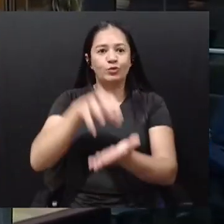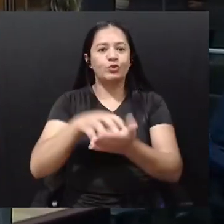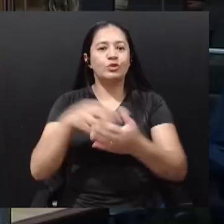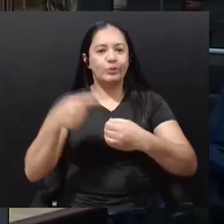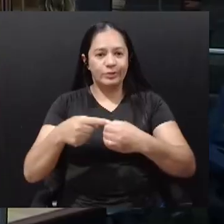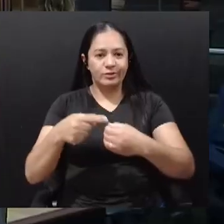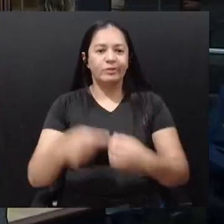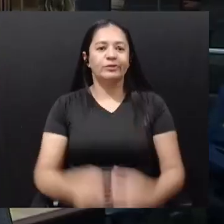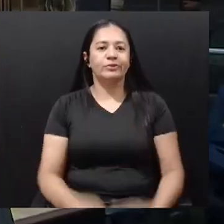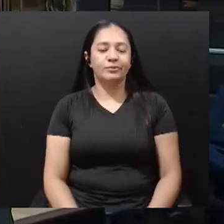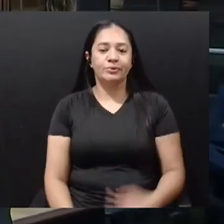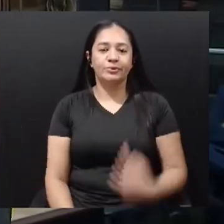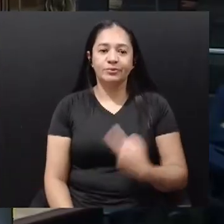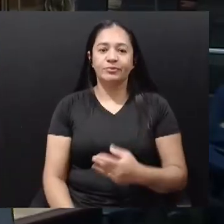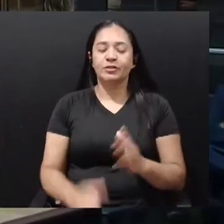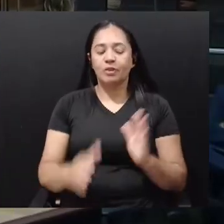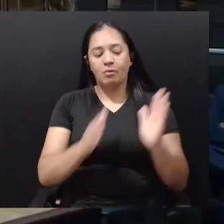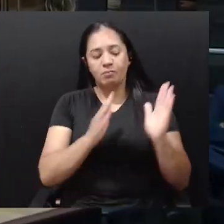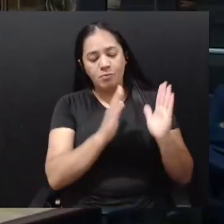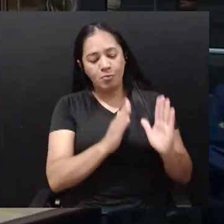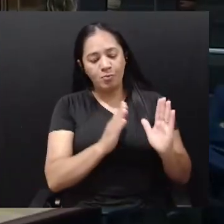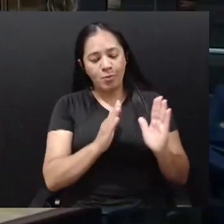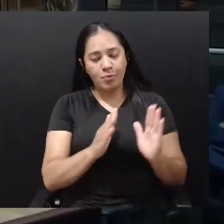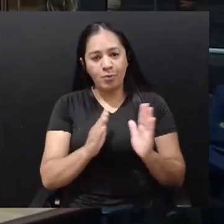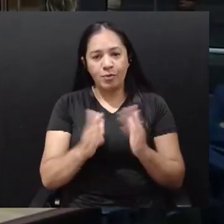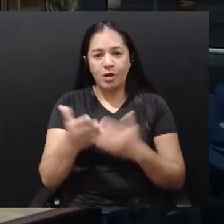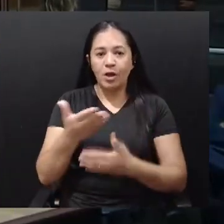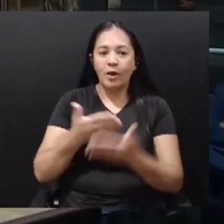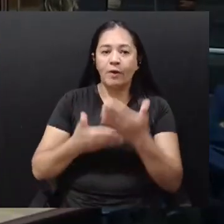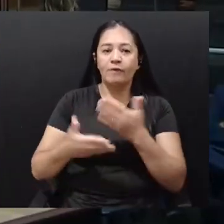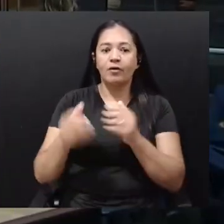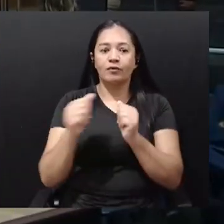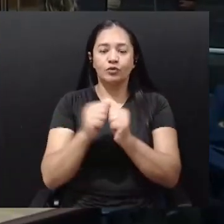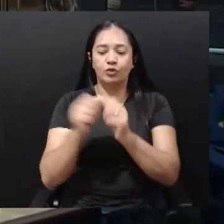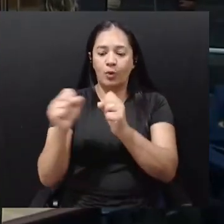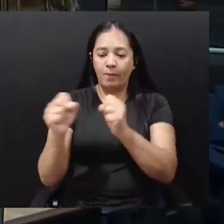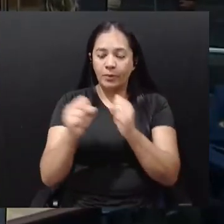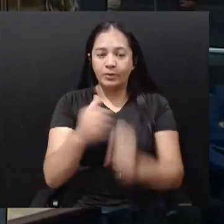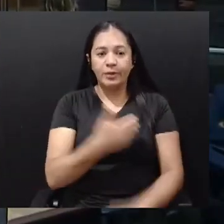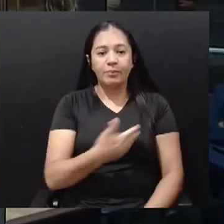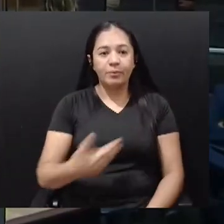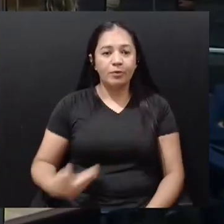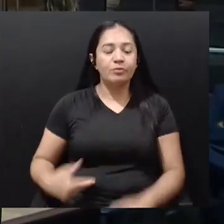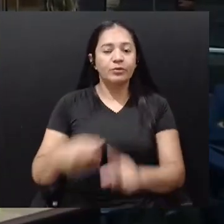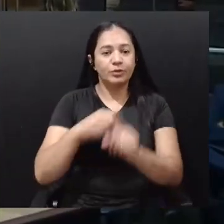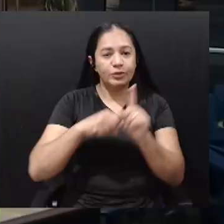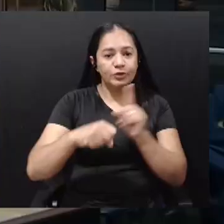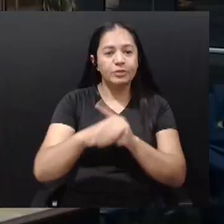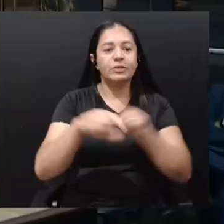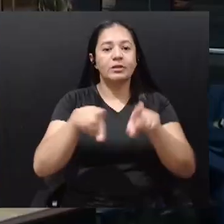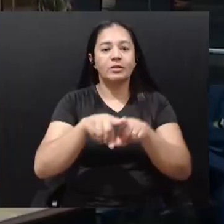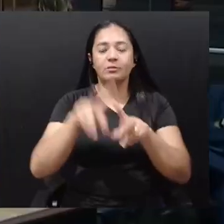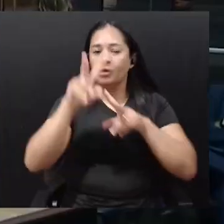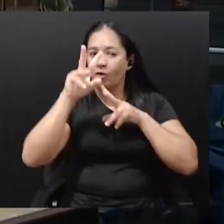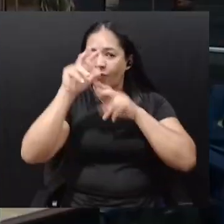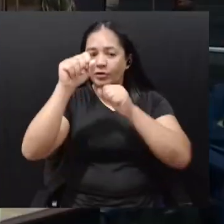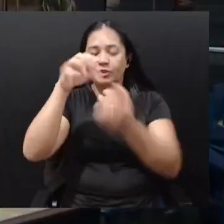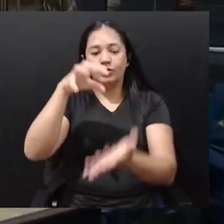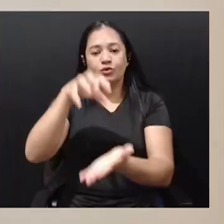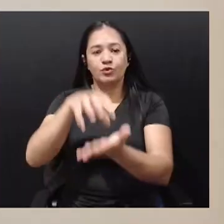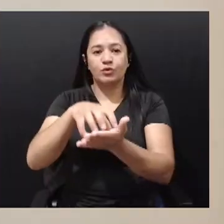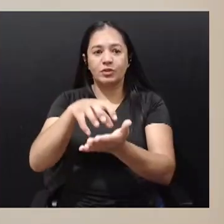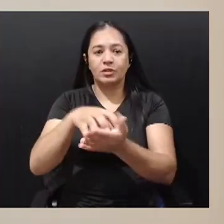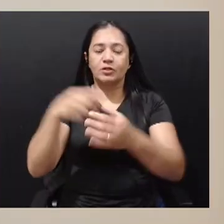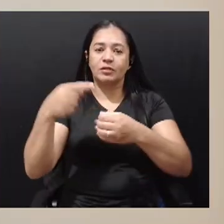vendo um processo que envolve o poder público, que envolve a sociedade, fortalecimento do centro da cidade, na renovação do centro da